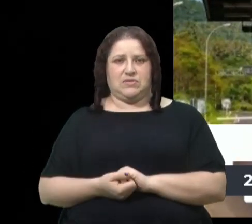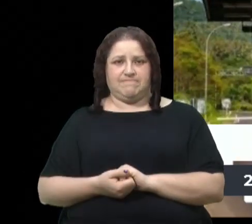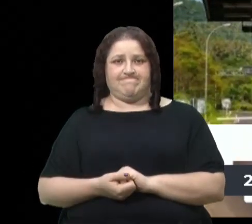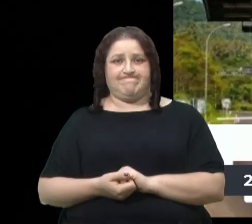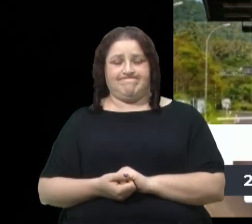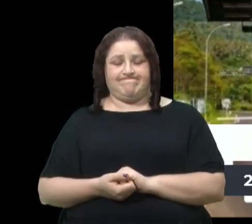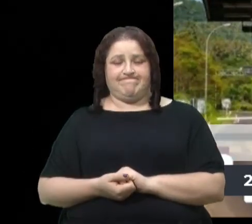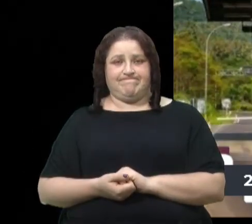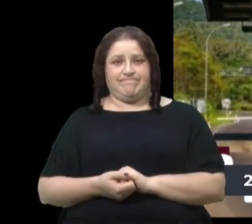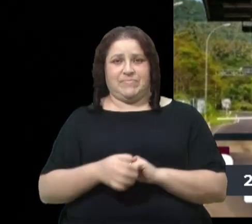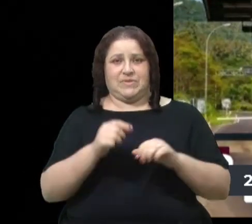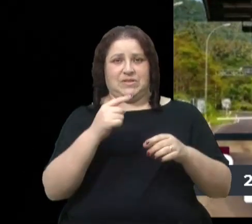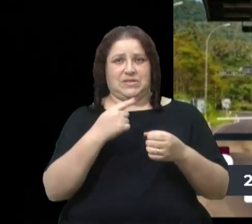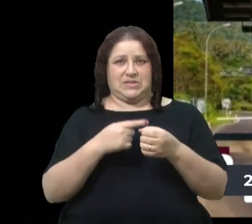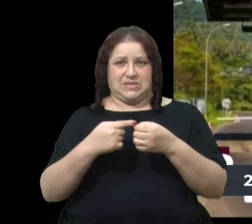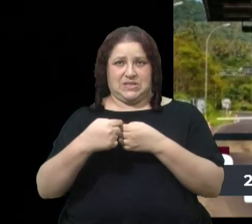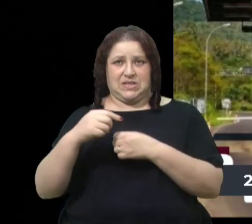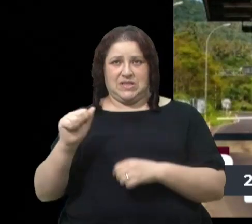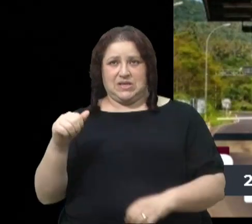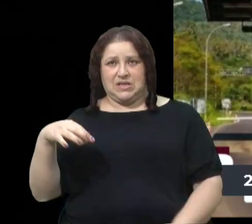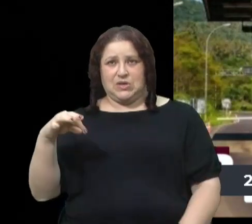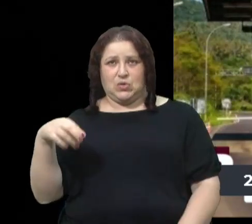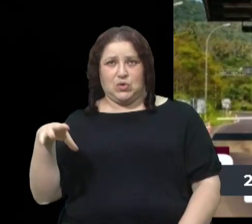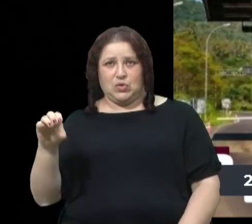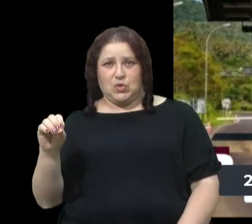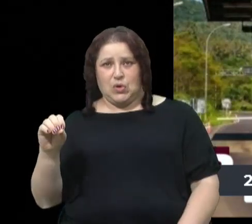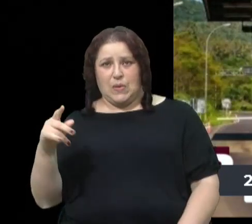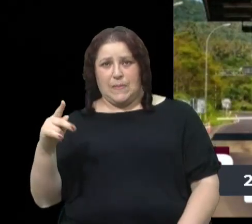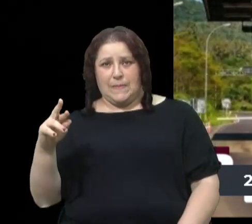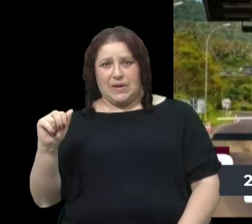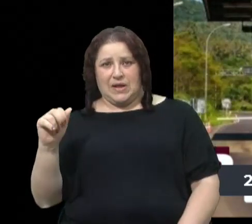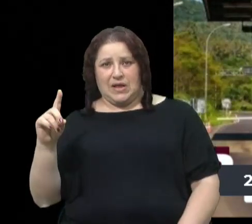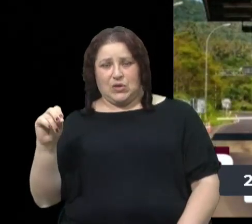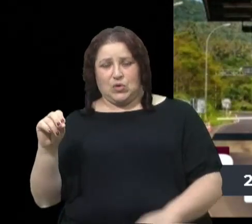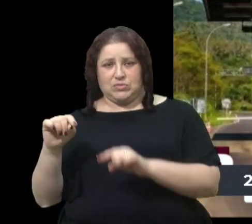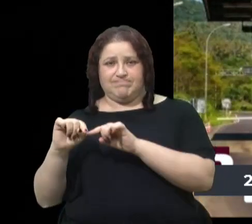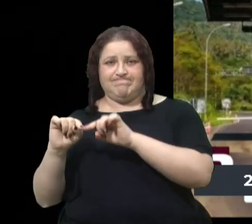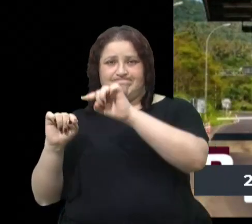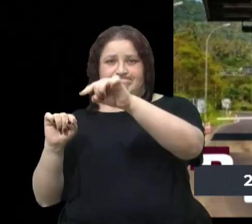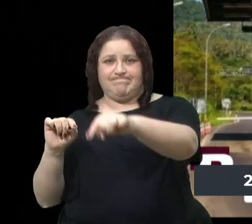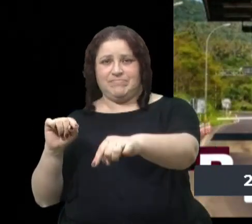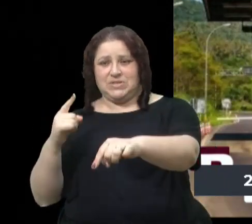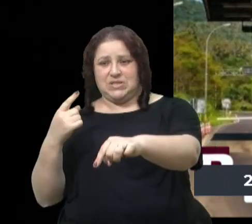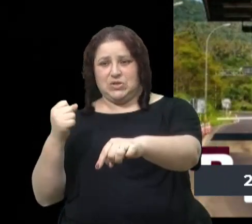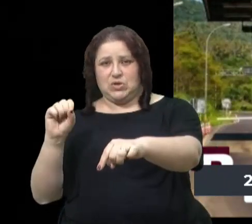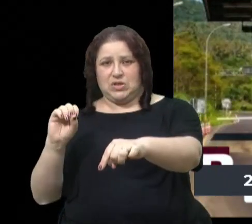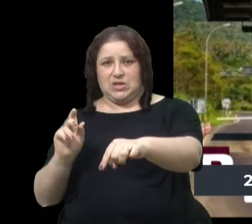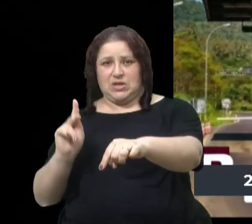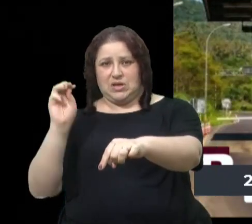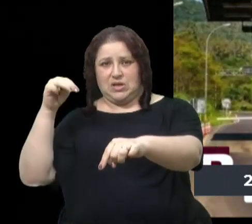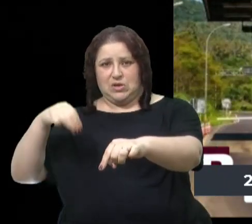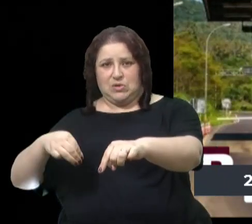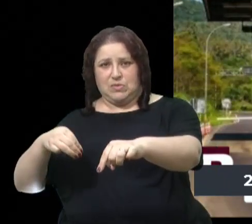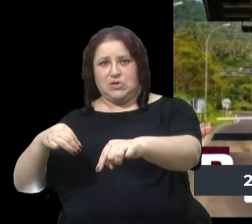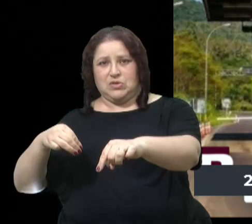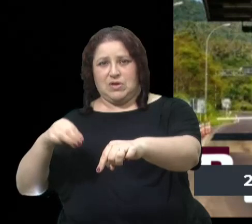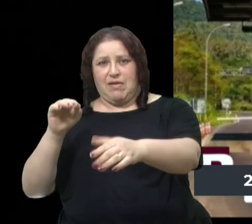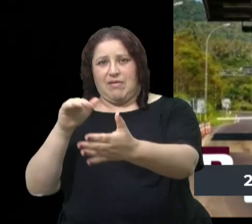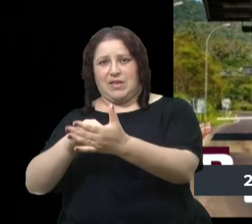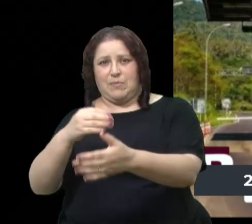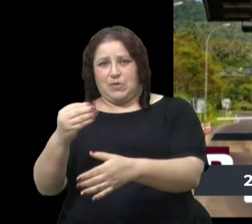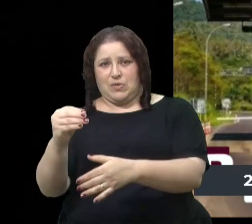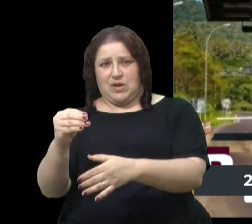Prado, percorrer 180 quilômetros para chegar na capital, o carro vai custar R$